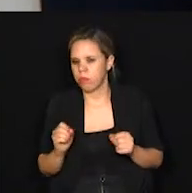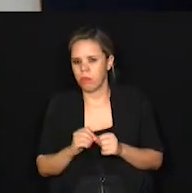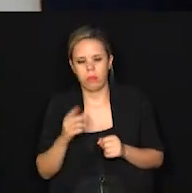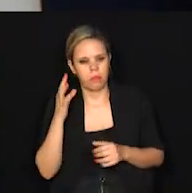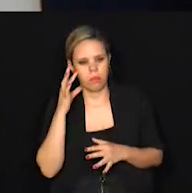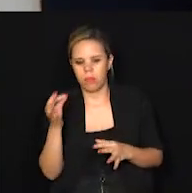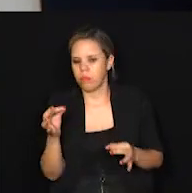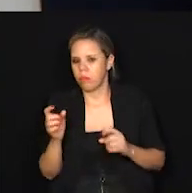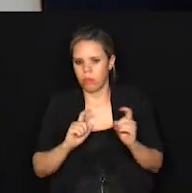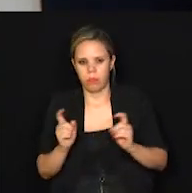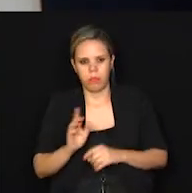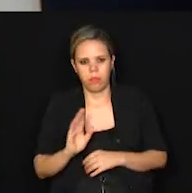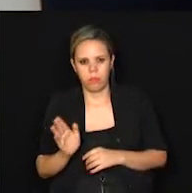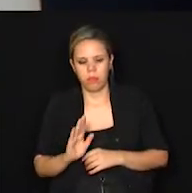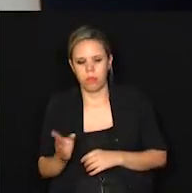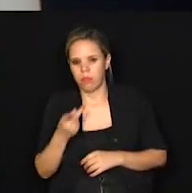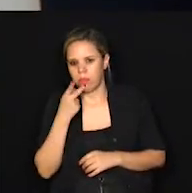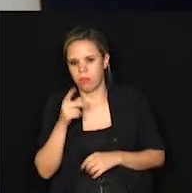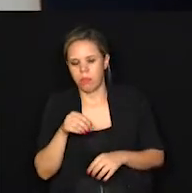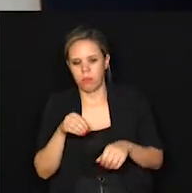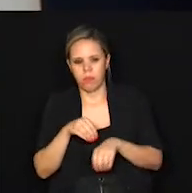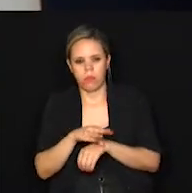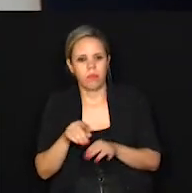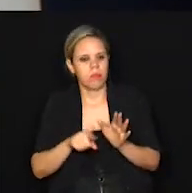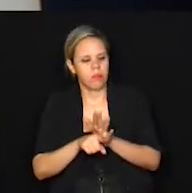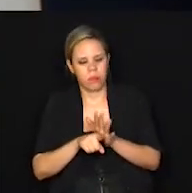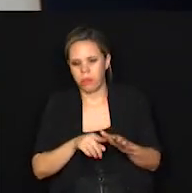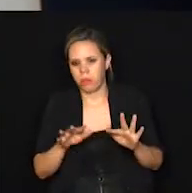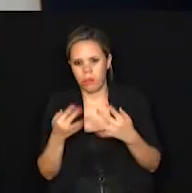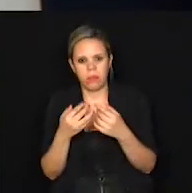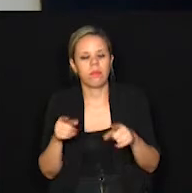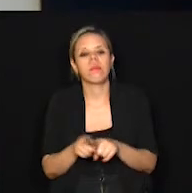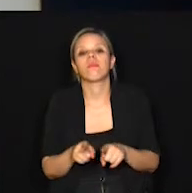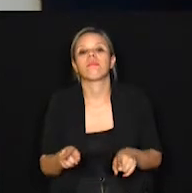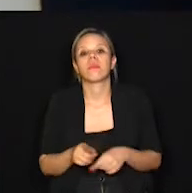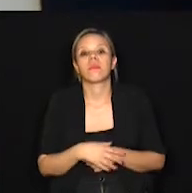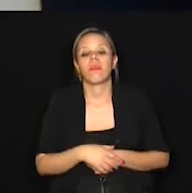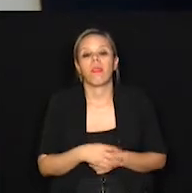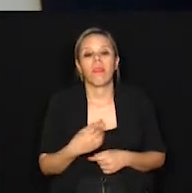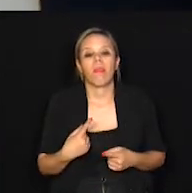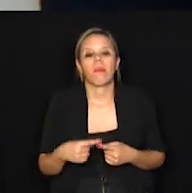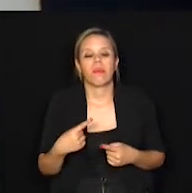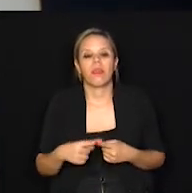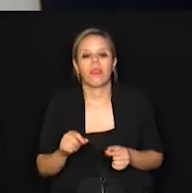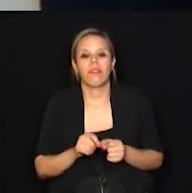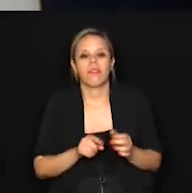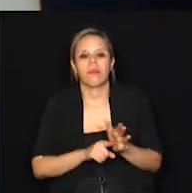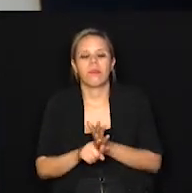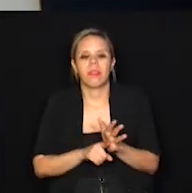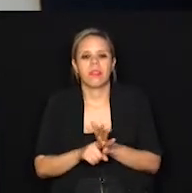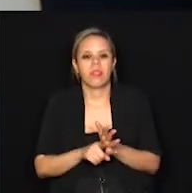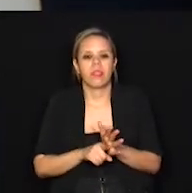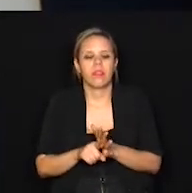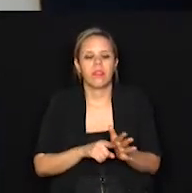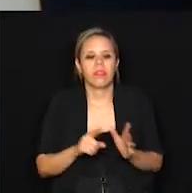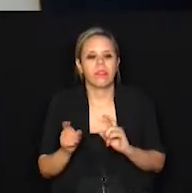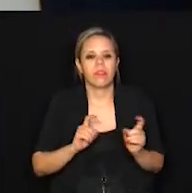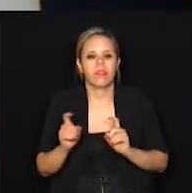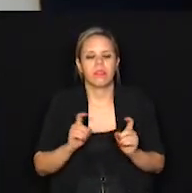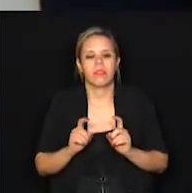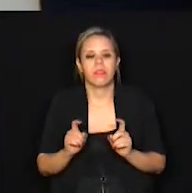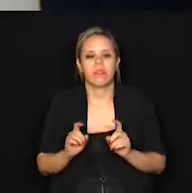retorno e, infelizmente, houve consequências, né, por conta disso. Então, eu gostaria